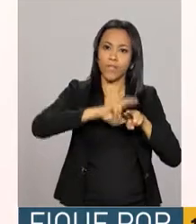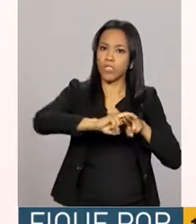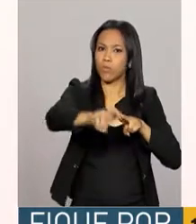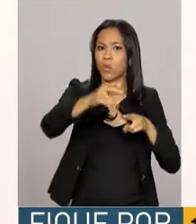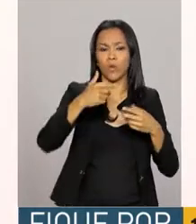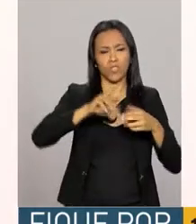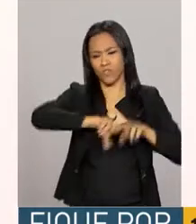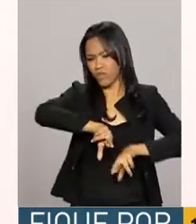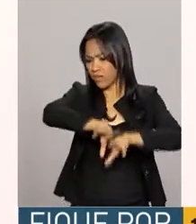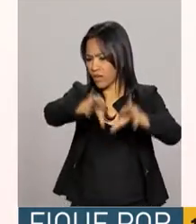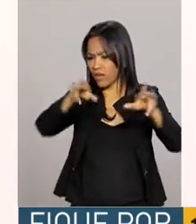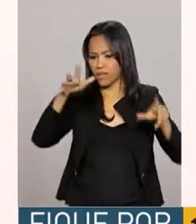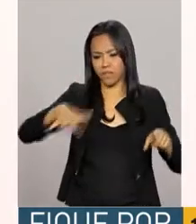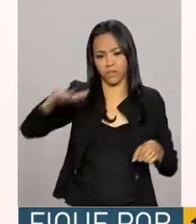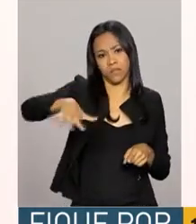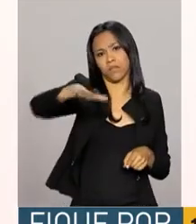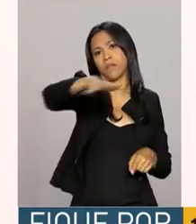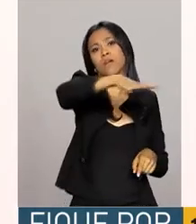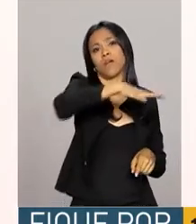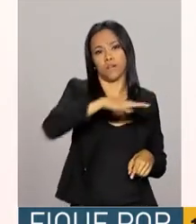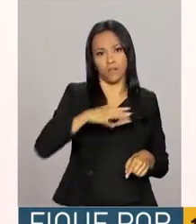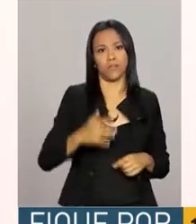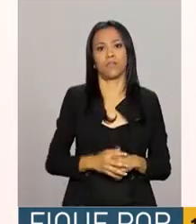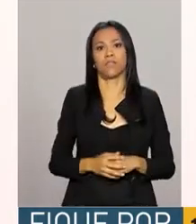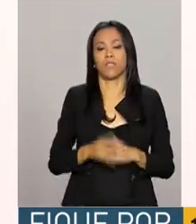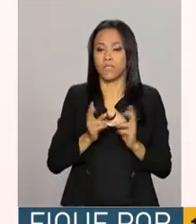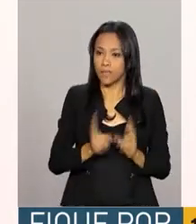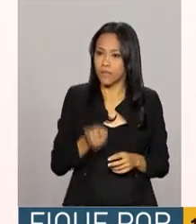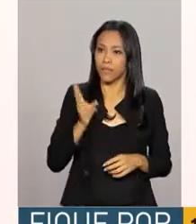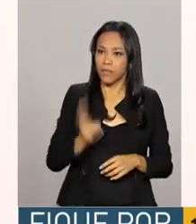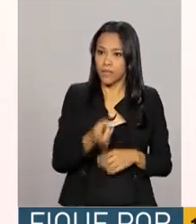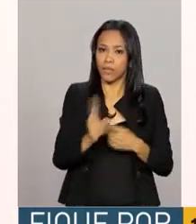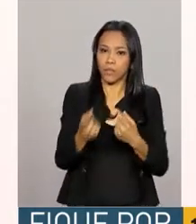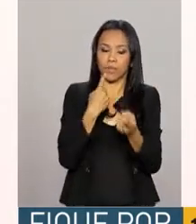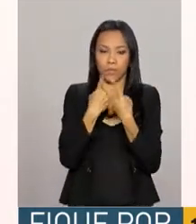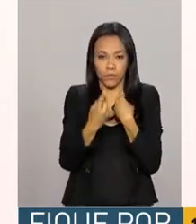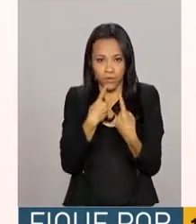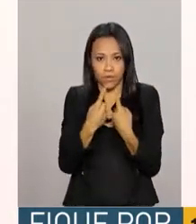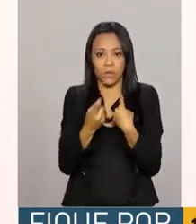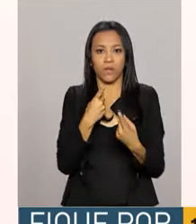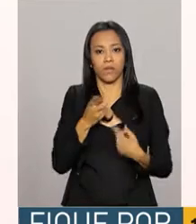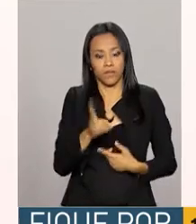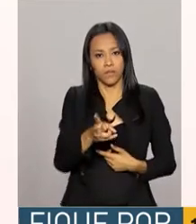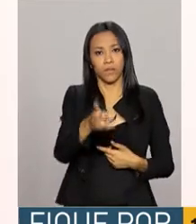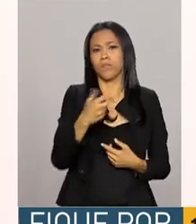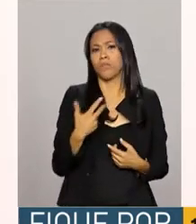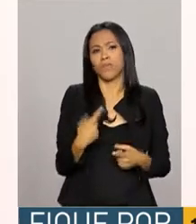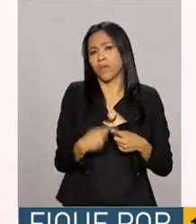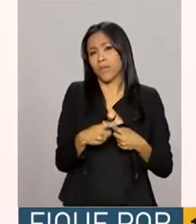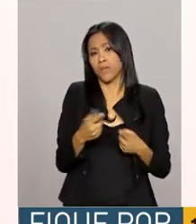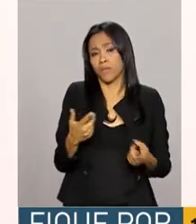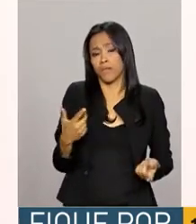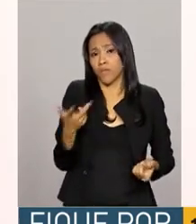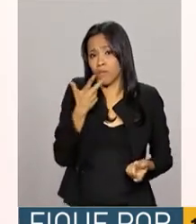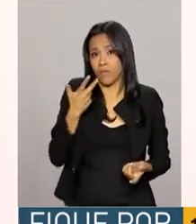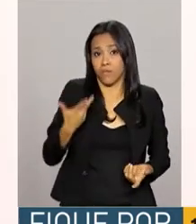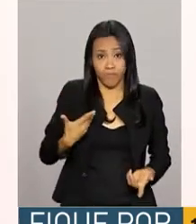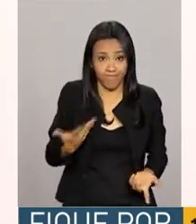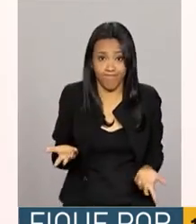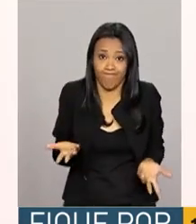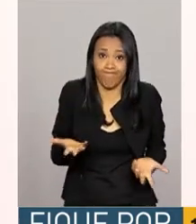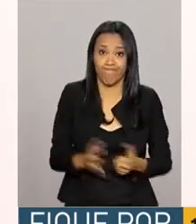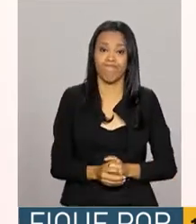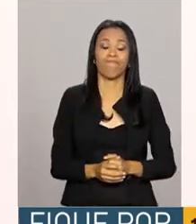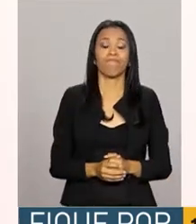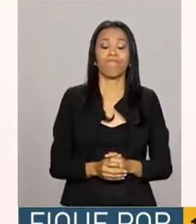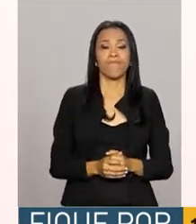sem exceção não é e com um diálogo sempre muito fértil muito produtiva porque estou falando isso porque é interessante